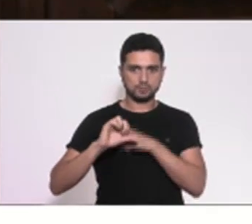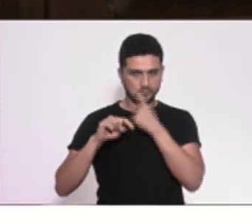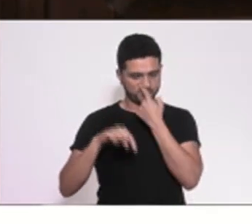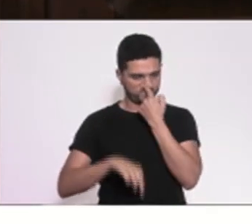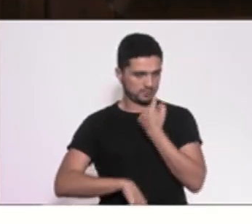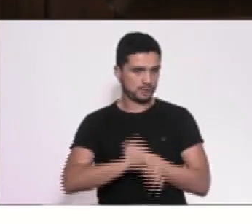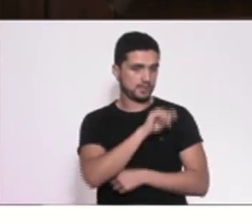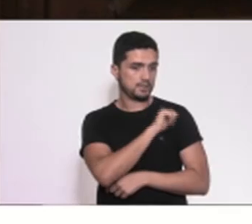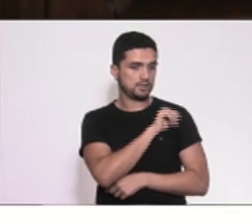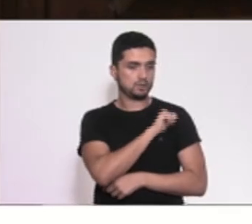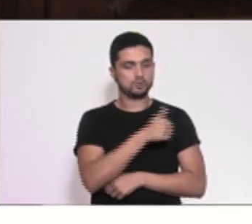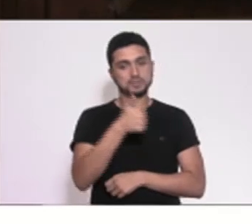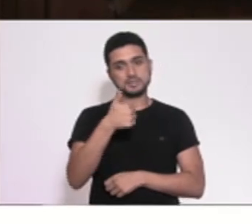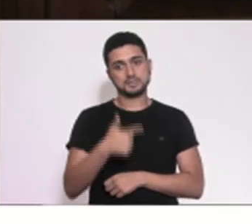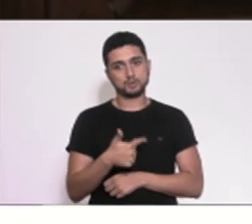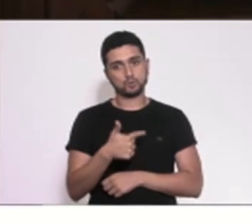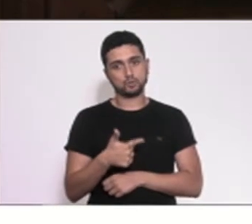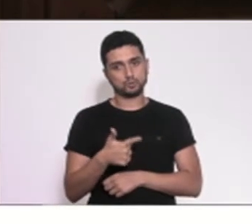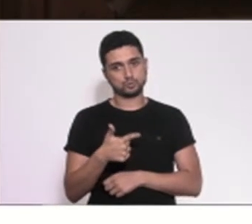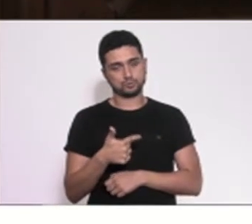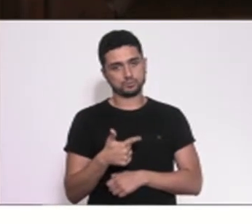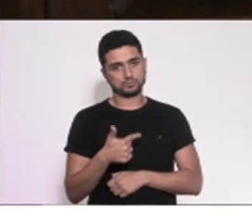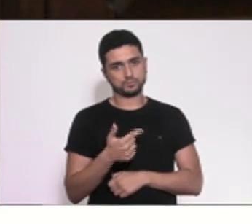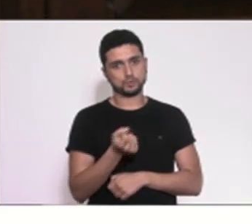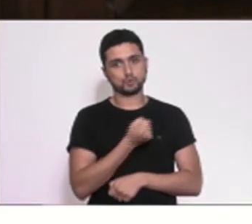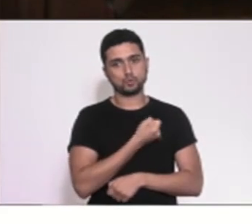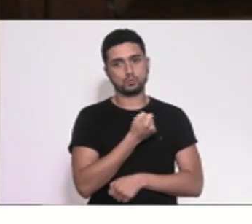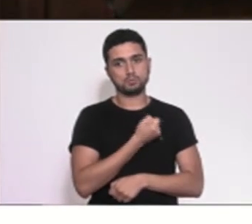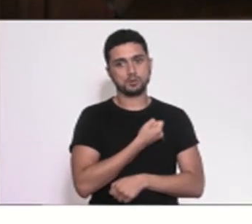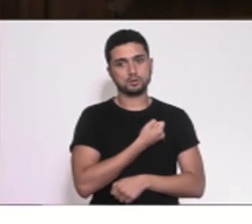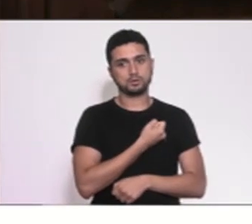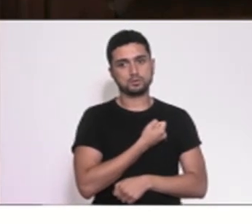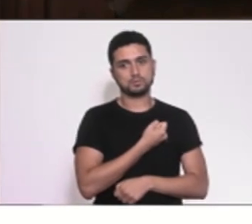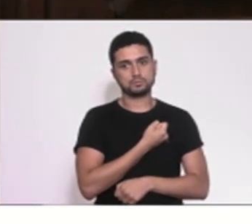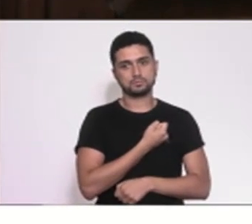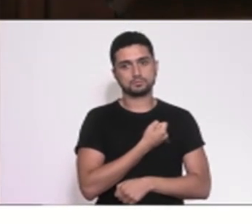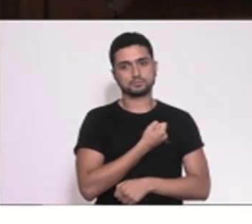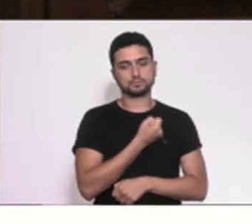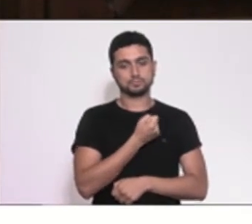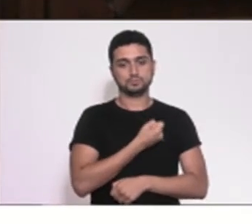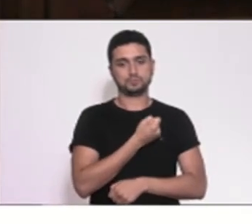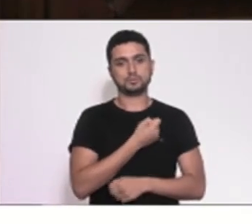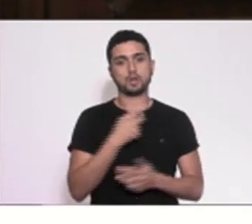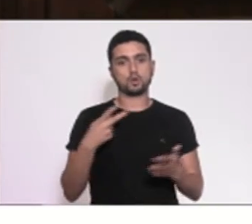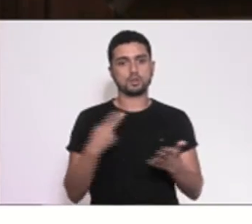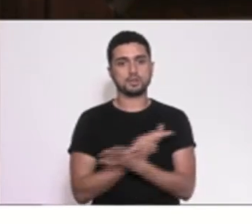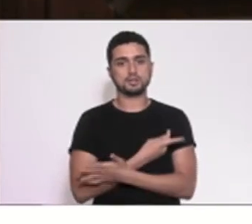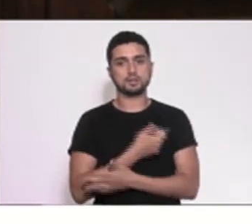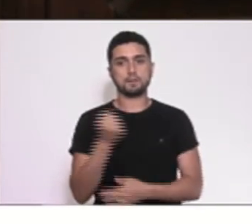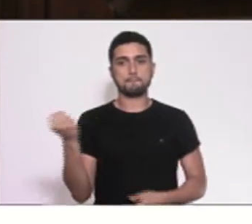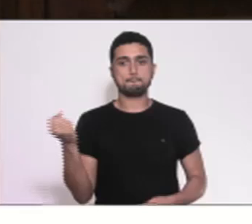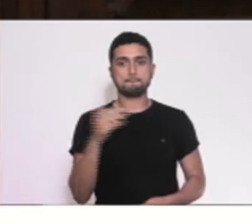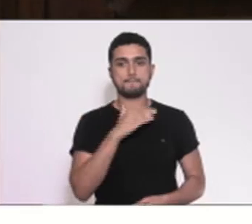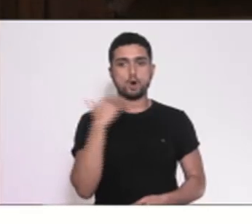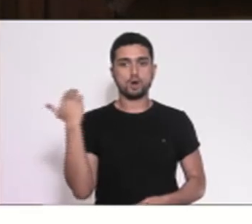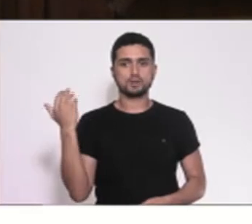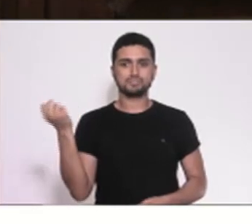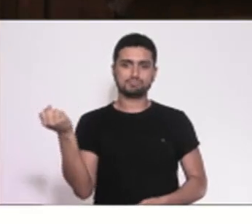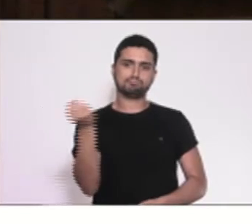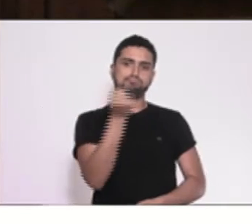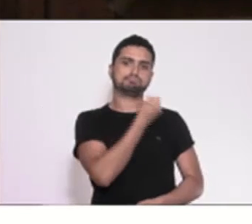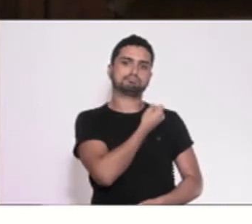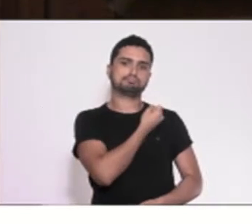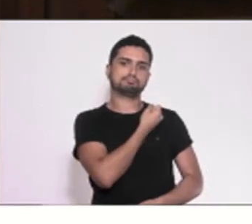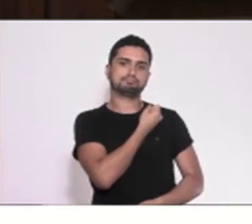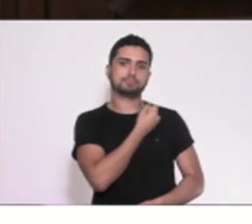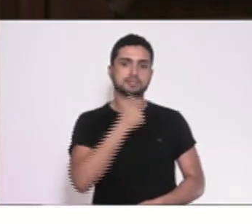Janeiro figurou em segundo lugar no número de mortes voluntárias registradas, ficando apenas atrás de São Paulo.